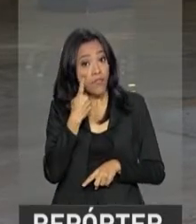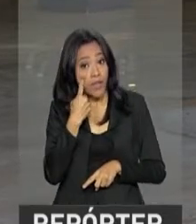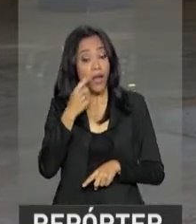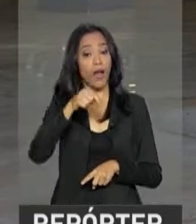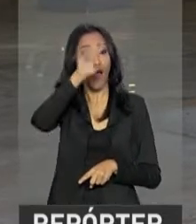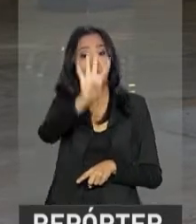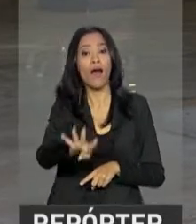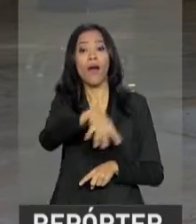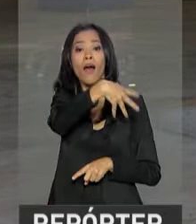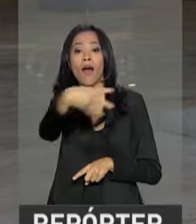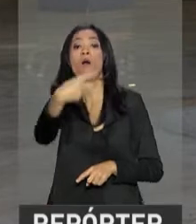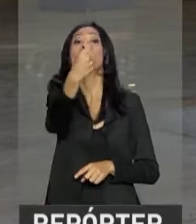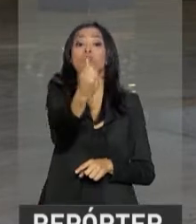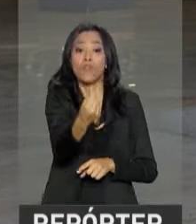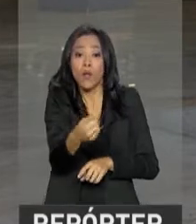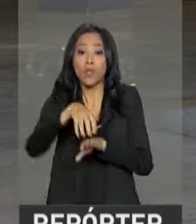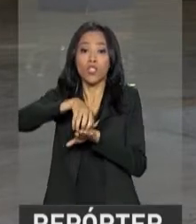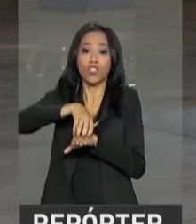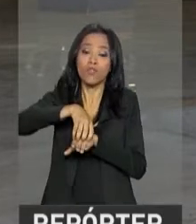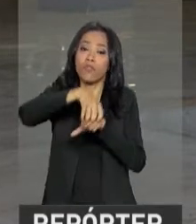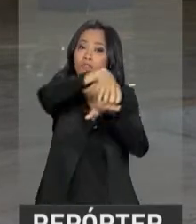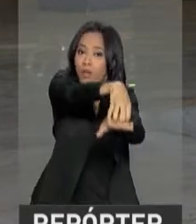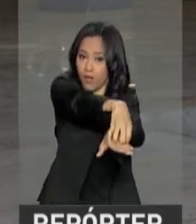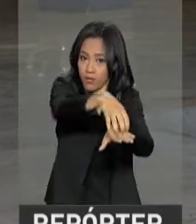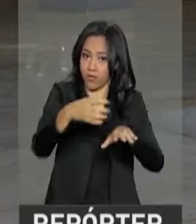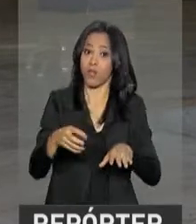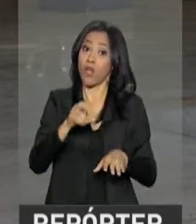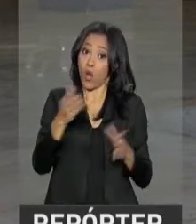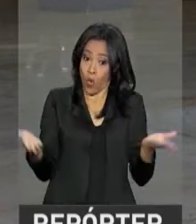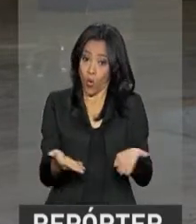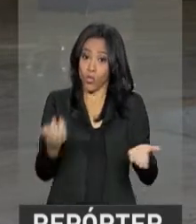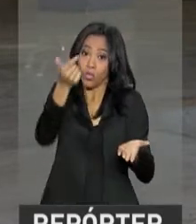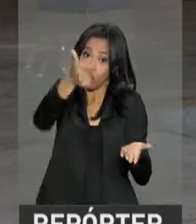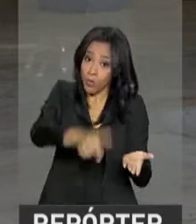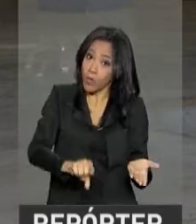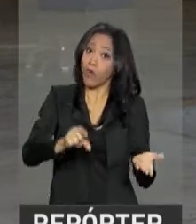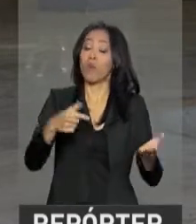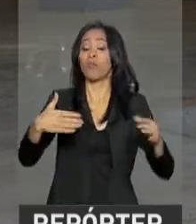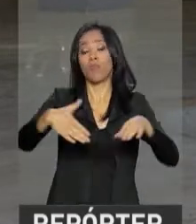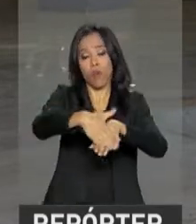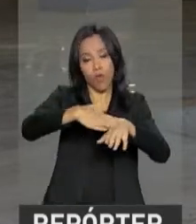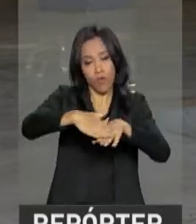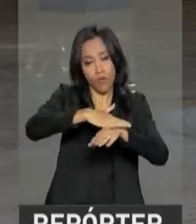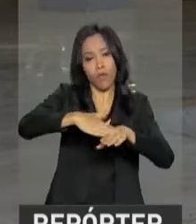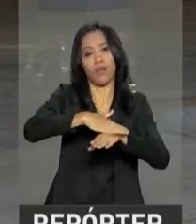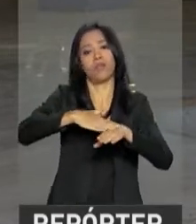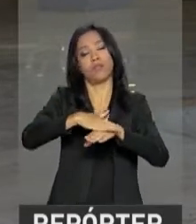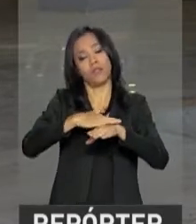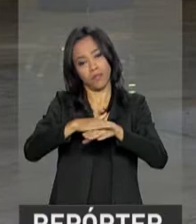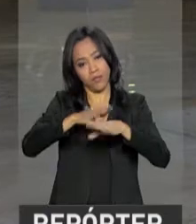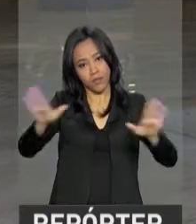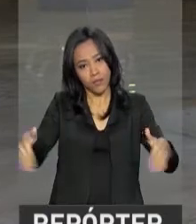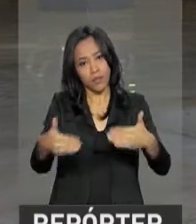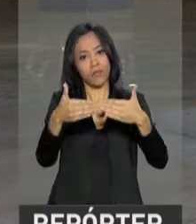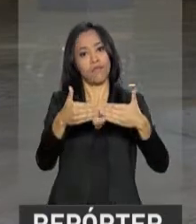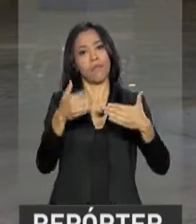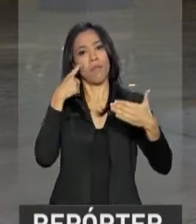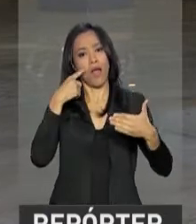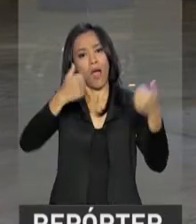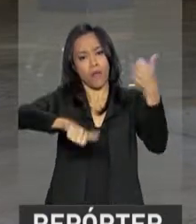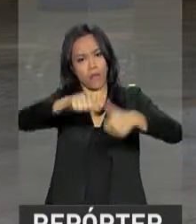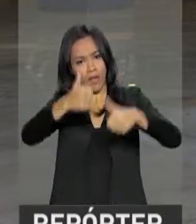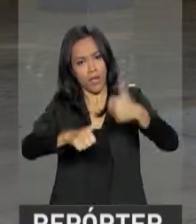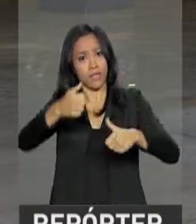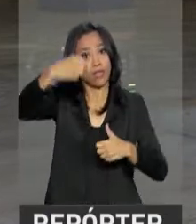nova reunião com os caminhoneiros deve acontecer hoje para definir a terceira versão dessa tabela ea